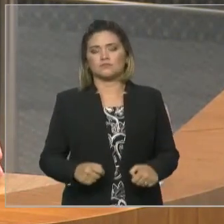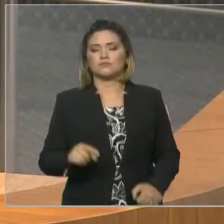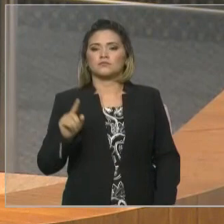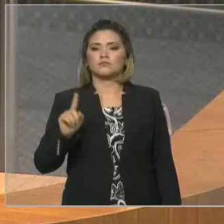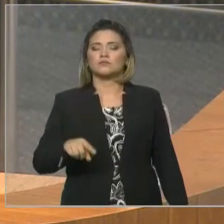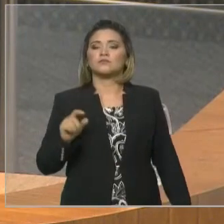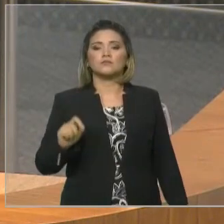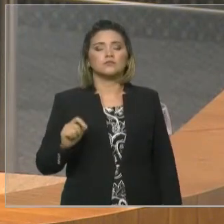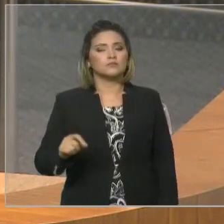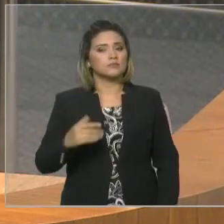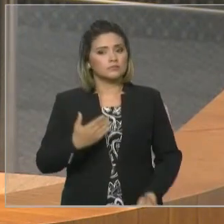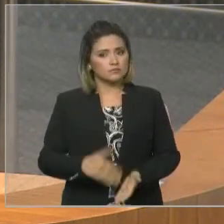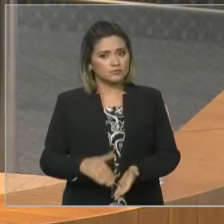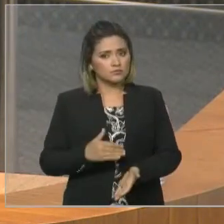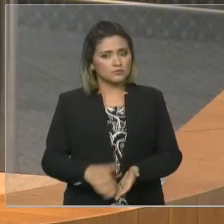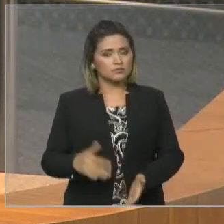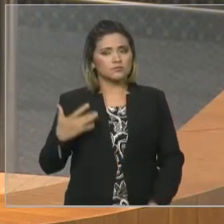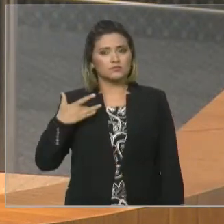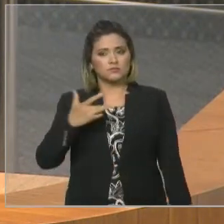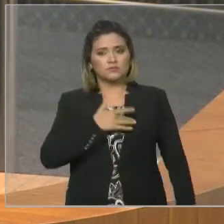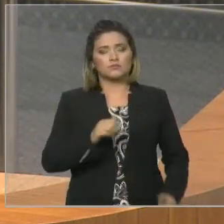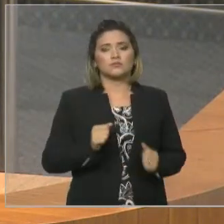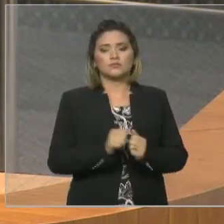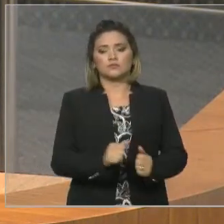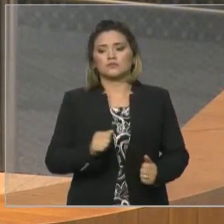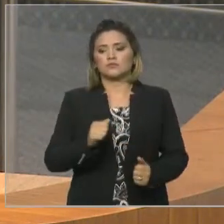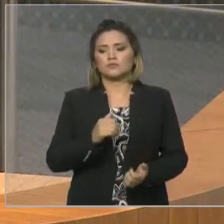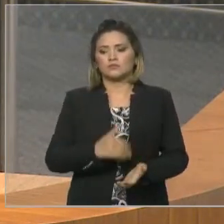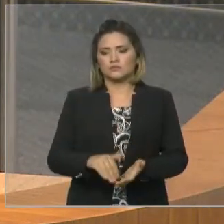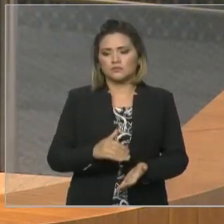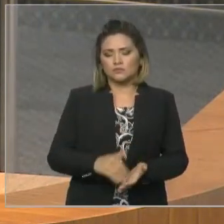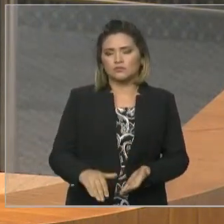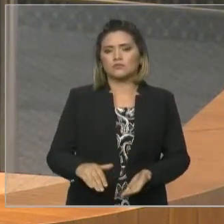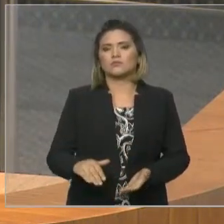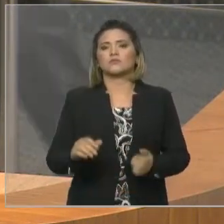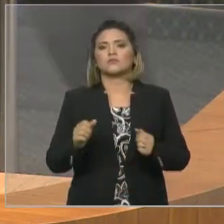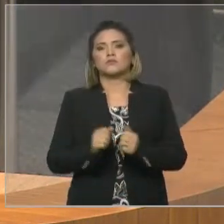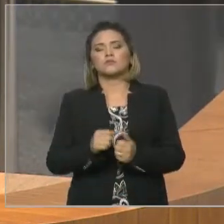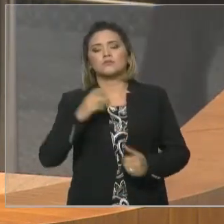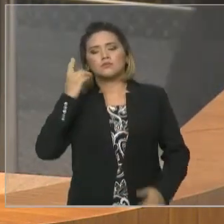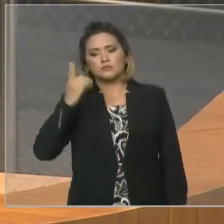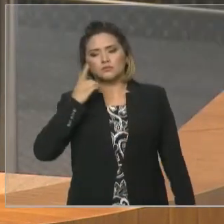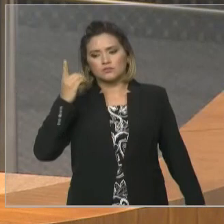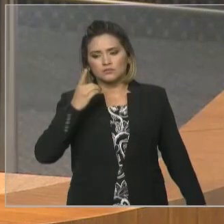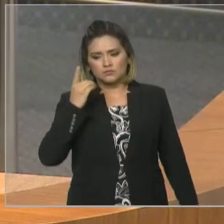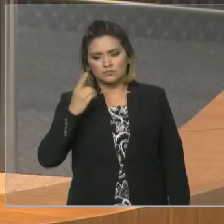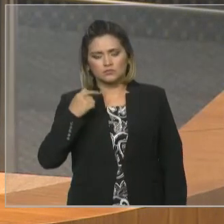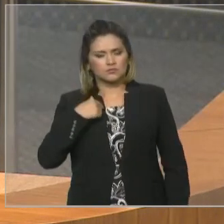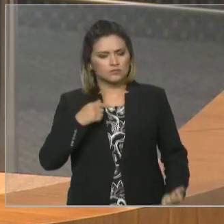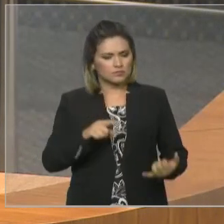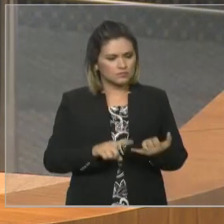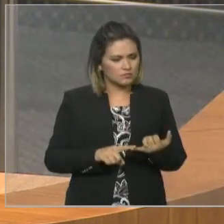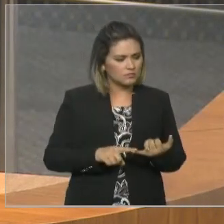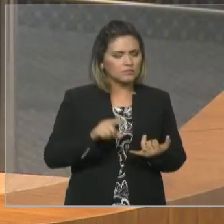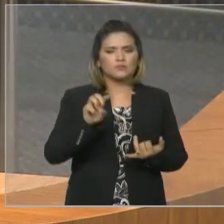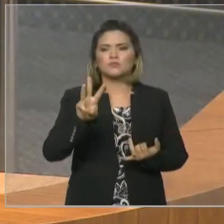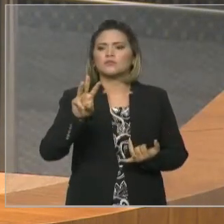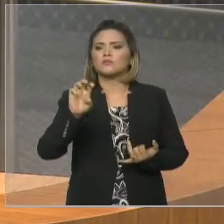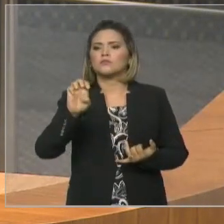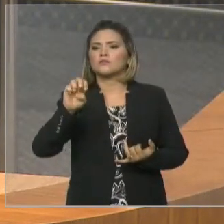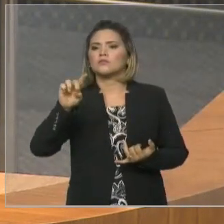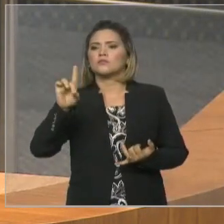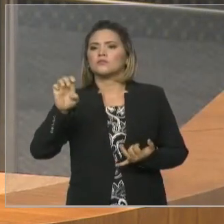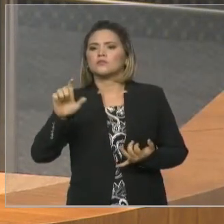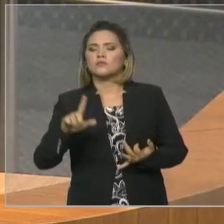Saúde, junto com os secretários, junto com os parlamentares, que inclusive estava eu, Wendel e doutor Iglesias